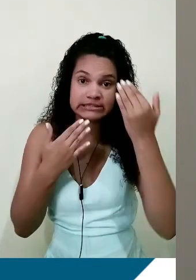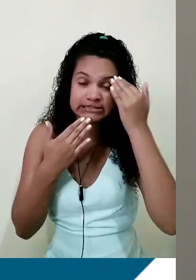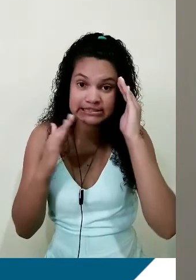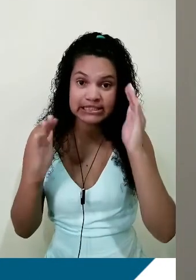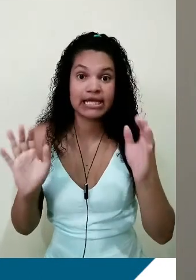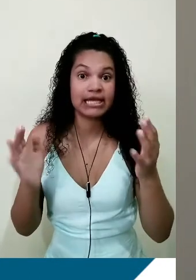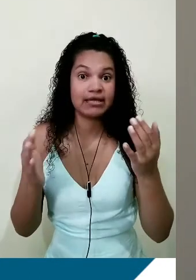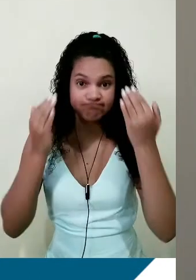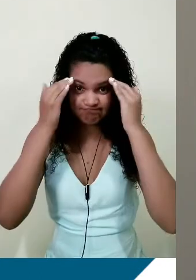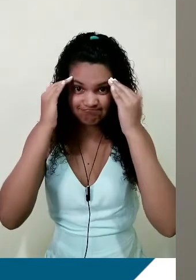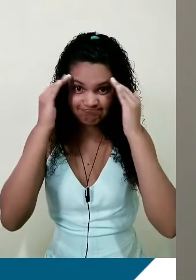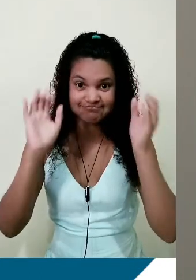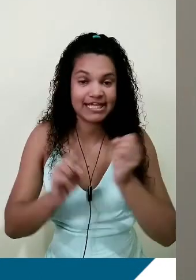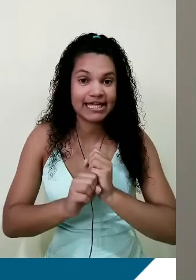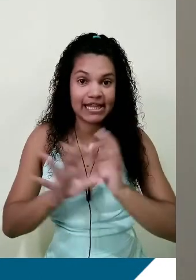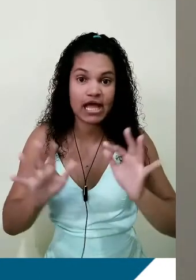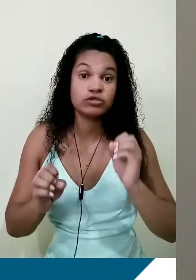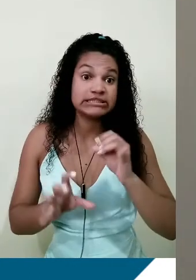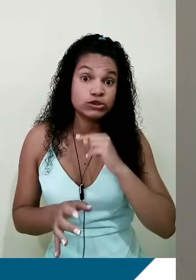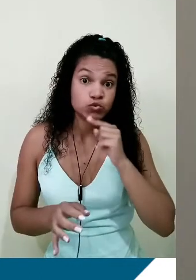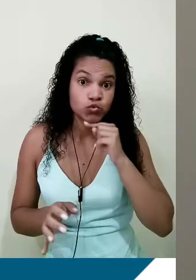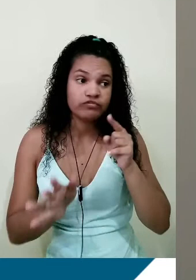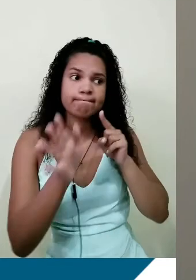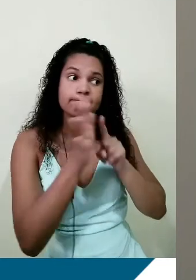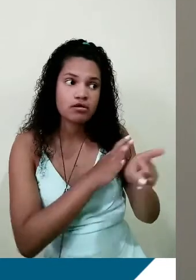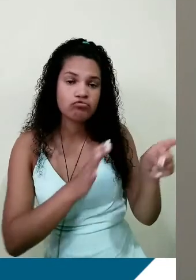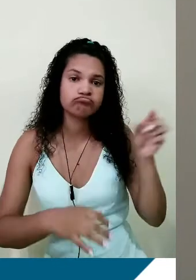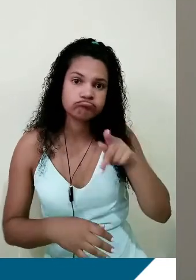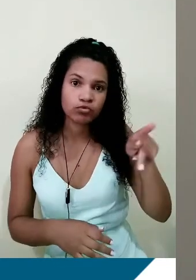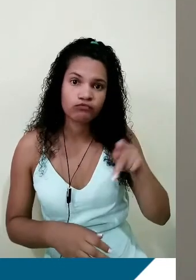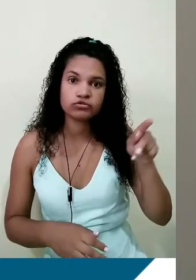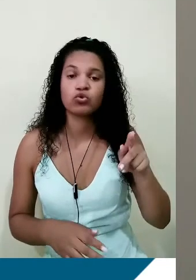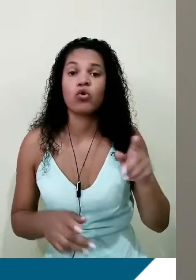seus mediadores ou sintam-se à vontade para me mandar